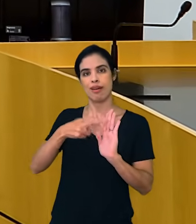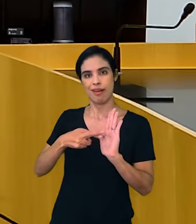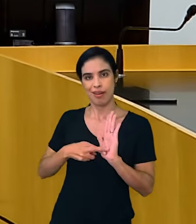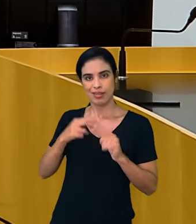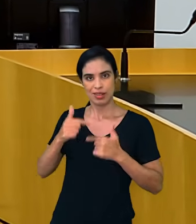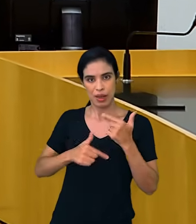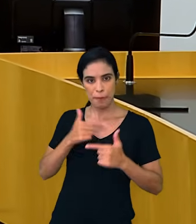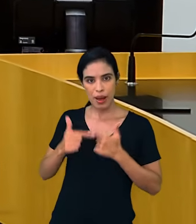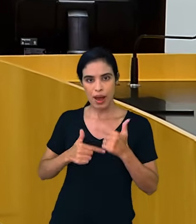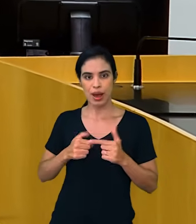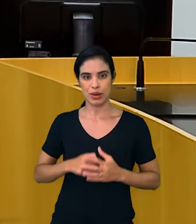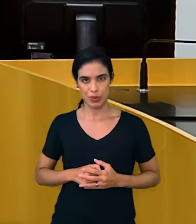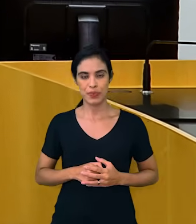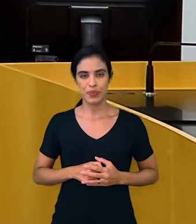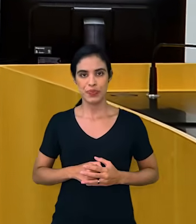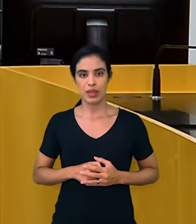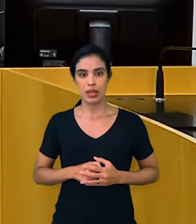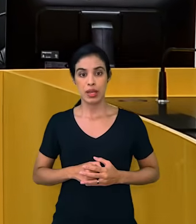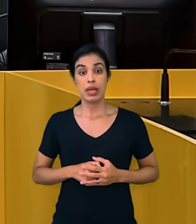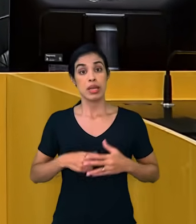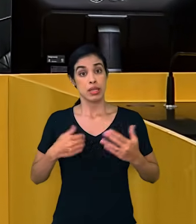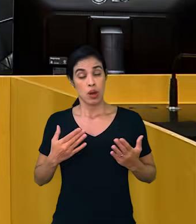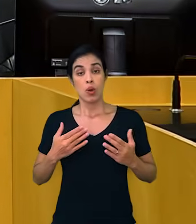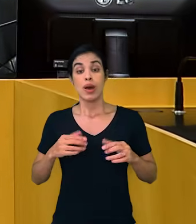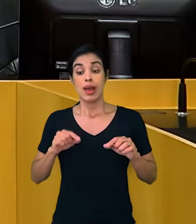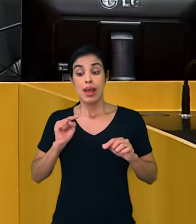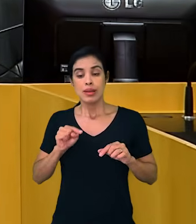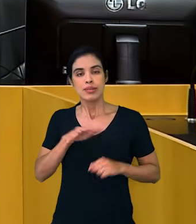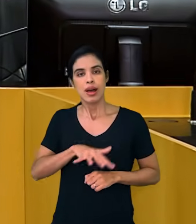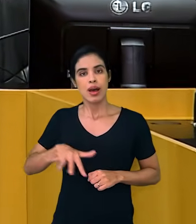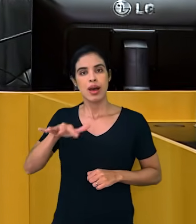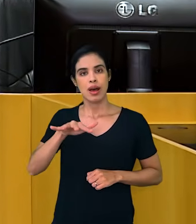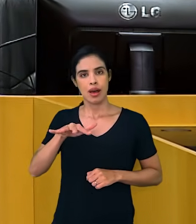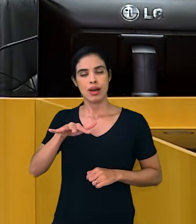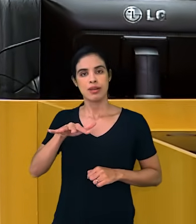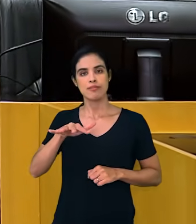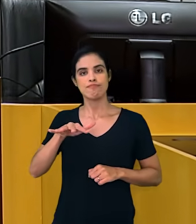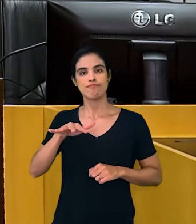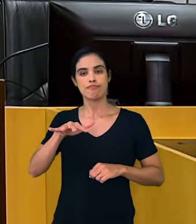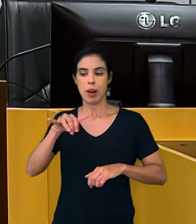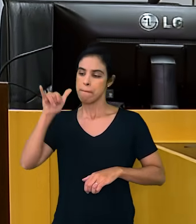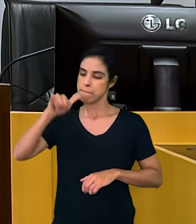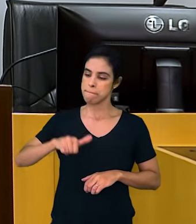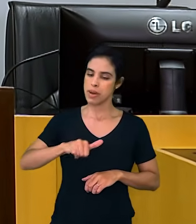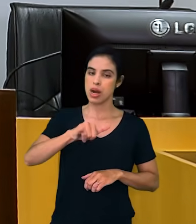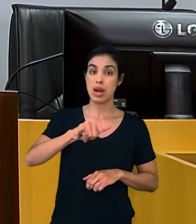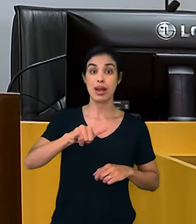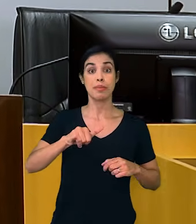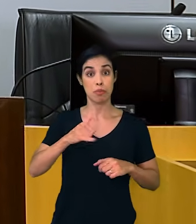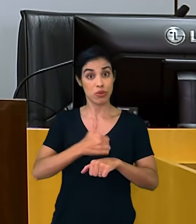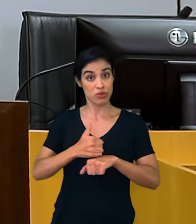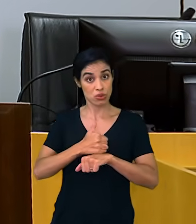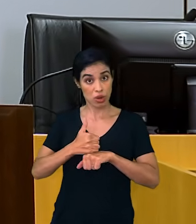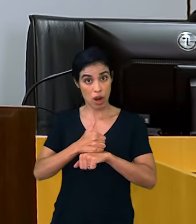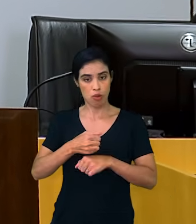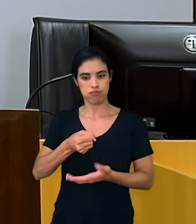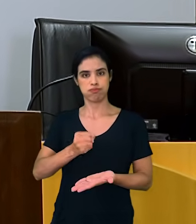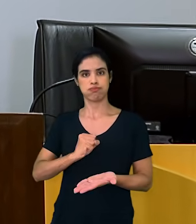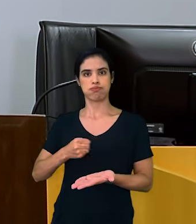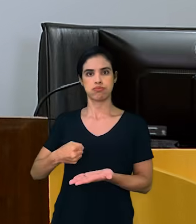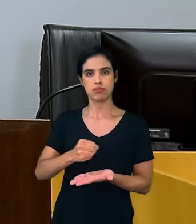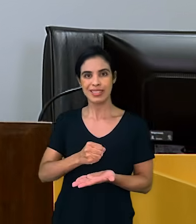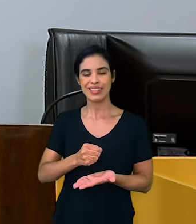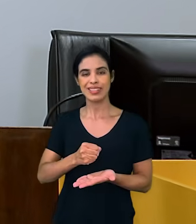com indicativo de greve para a virada do ano, abrange quem trabalha em aeronaves. Pilotos, copilotos, comissários de